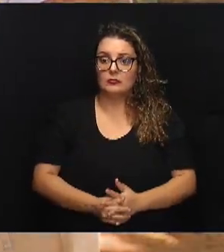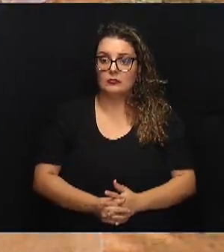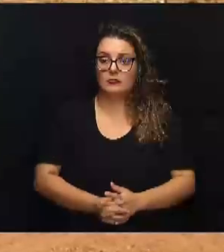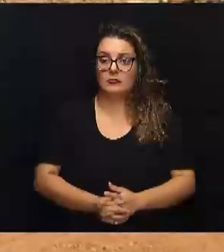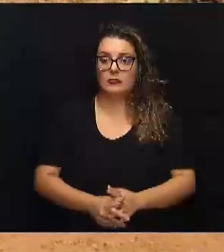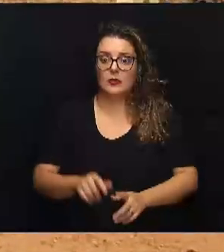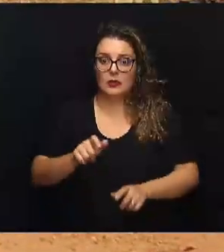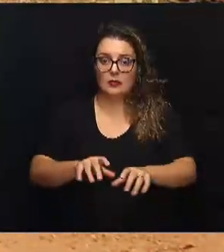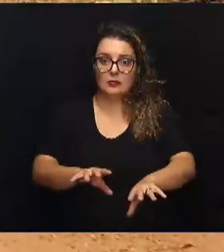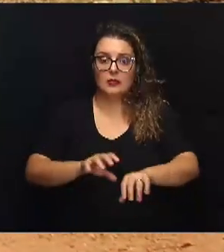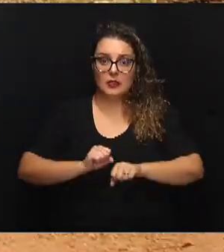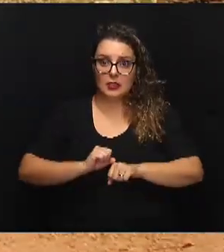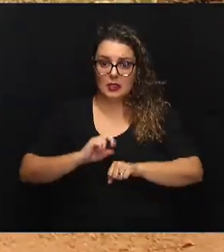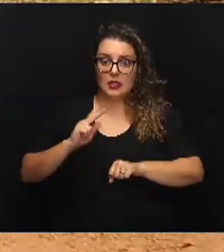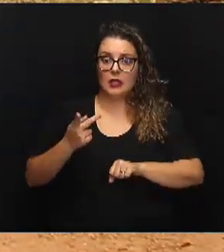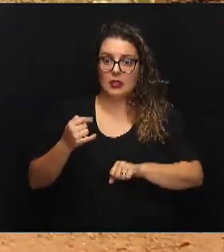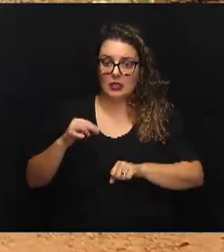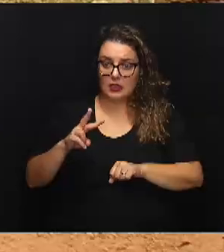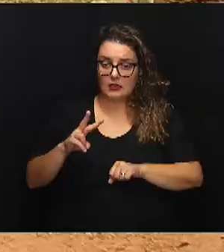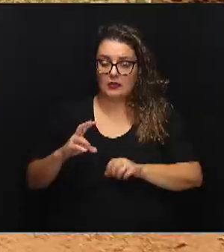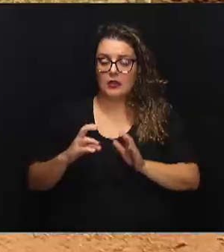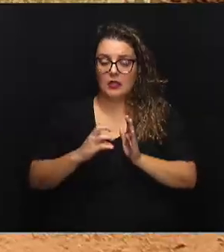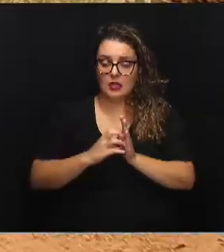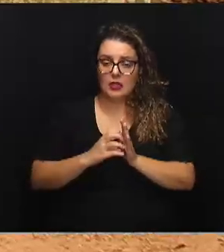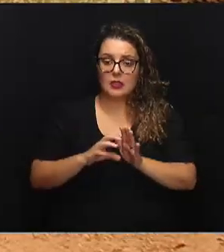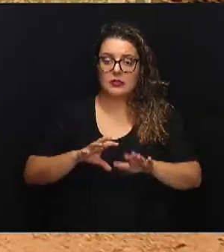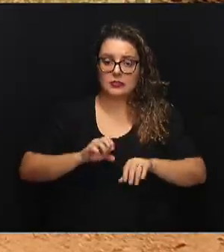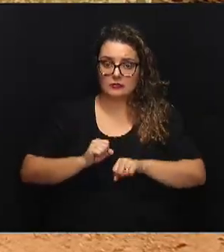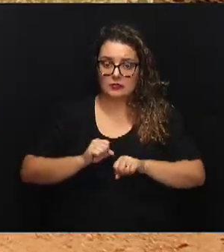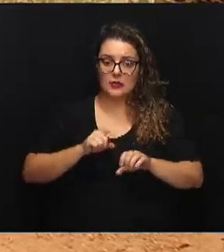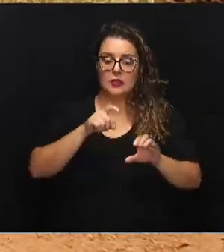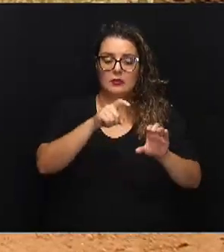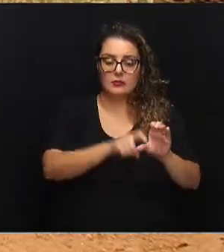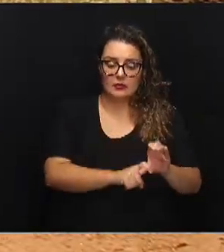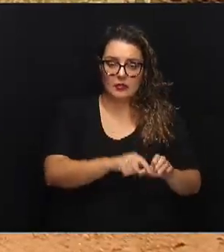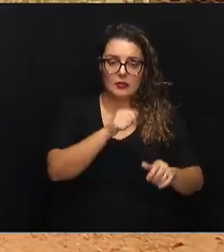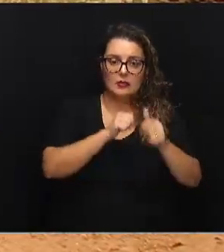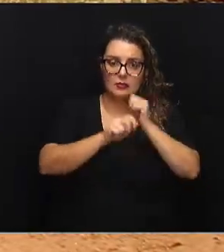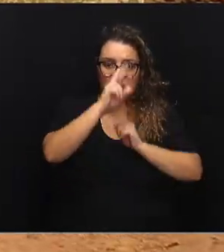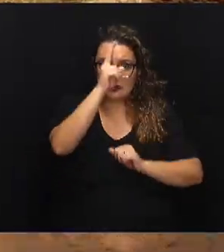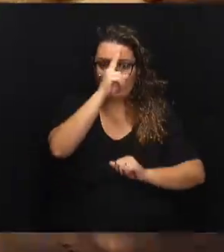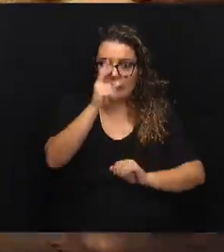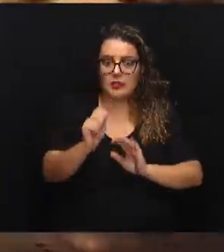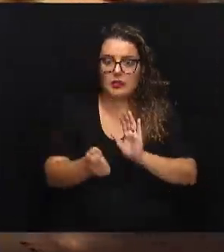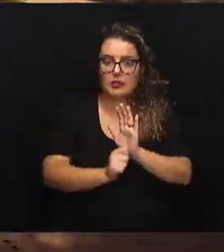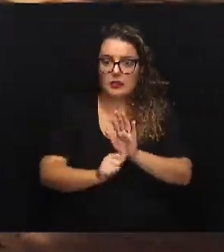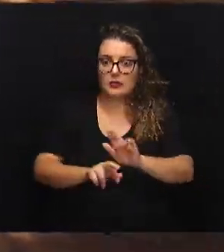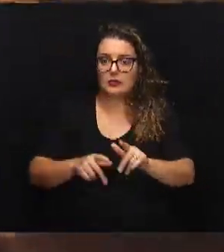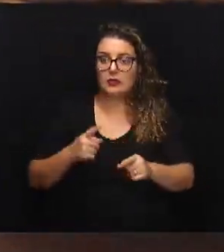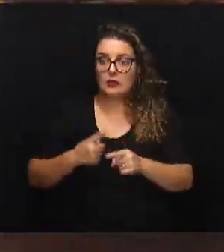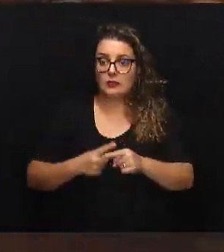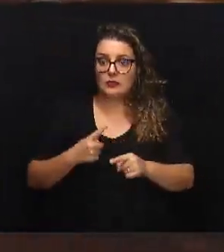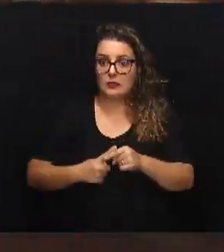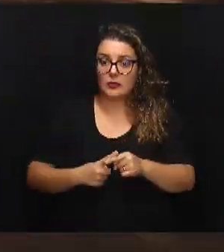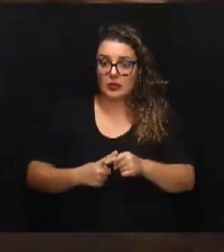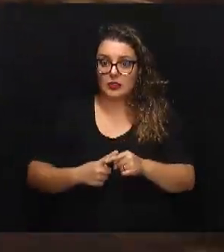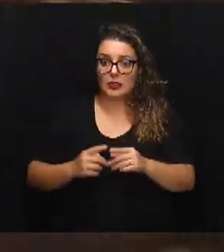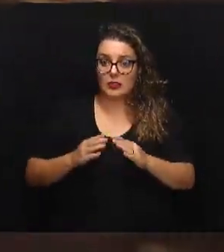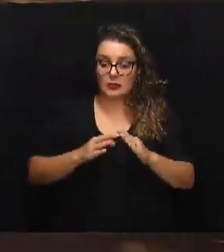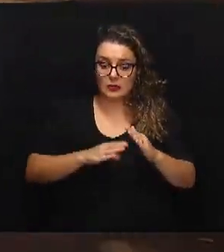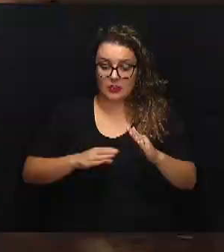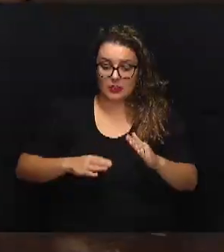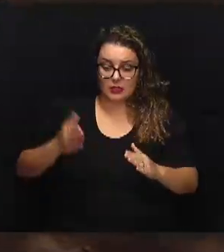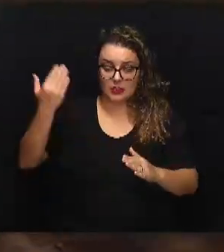portadores do HIV e AIDS que fossem dependentes do álcool e da droga. Porque as clínicas na década